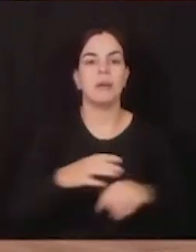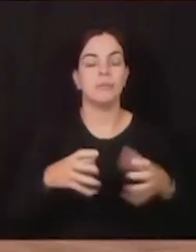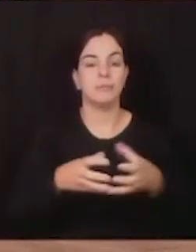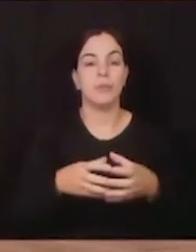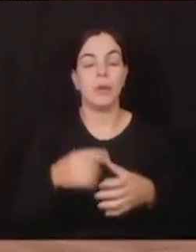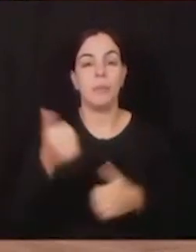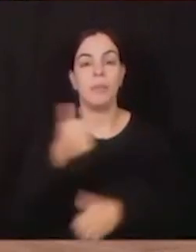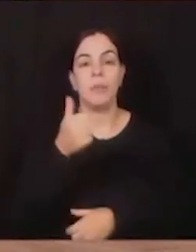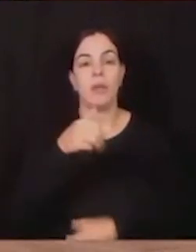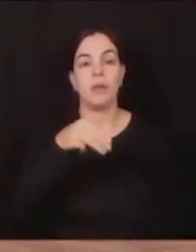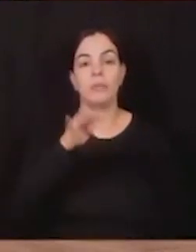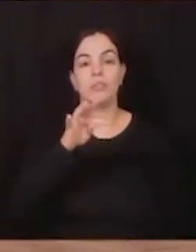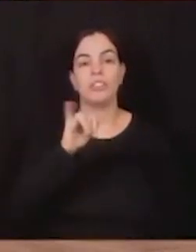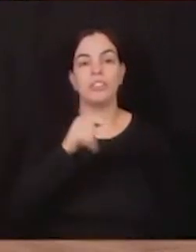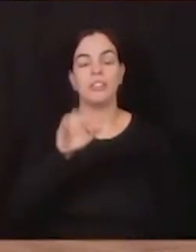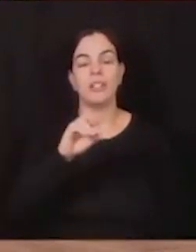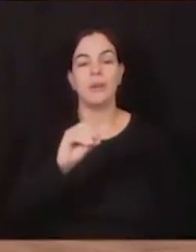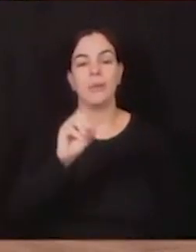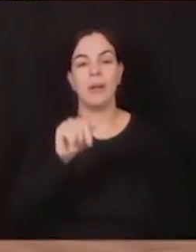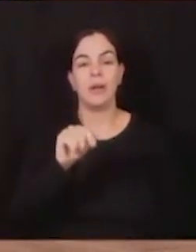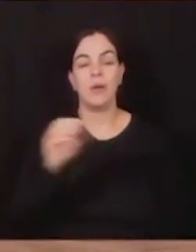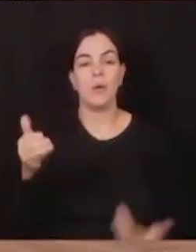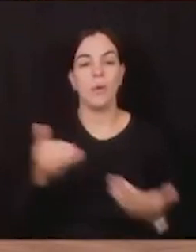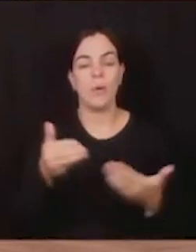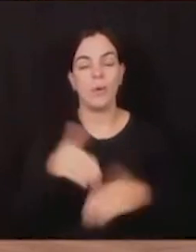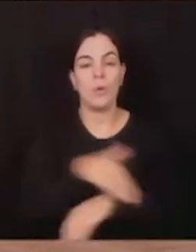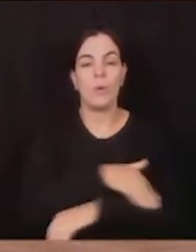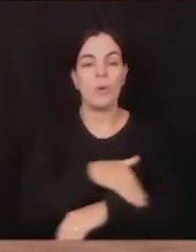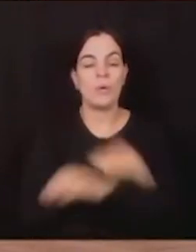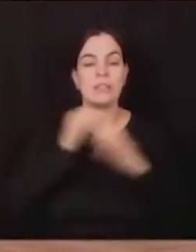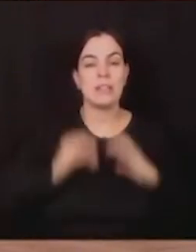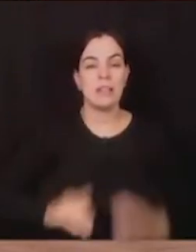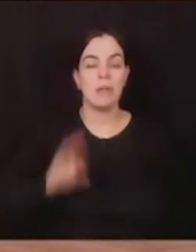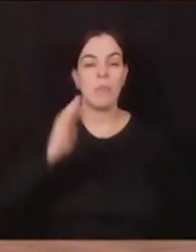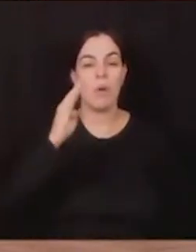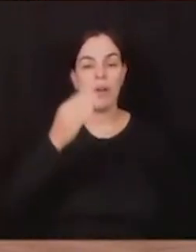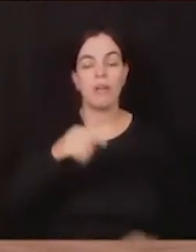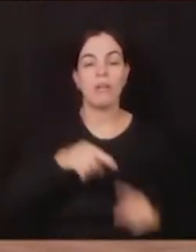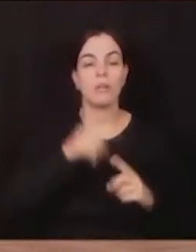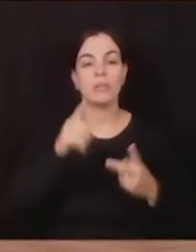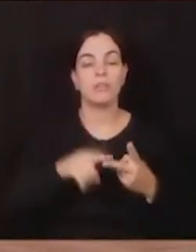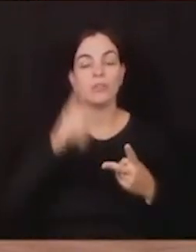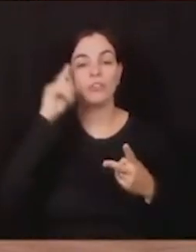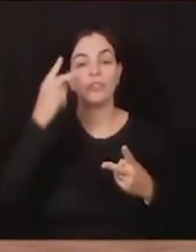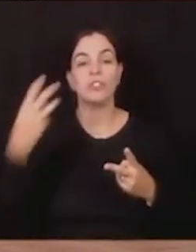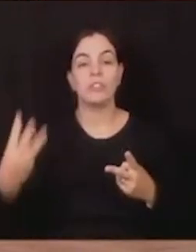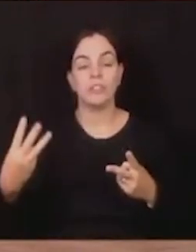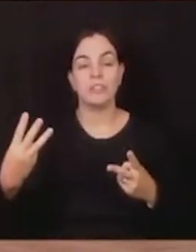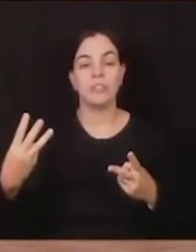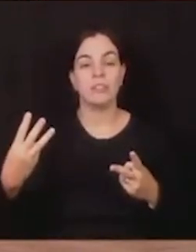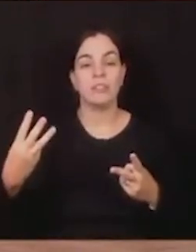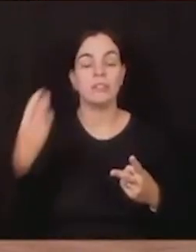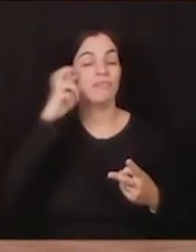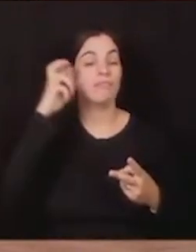é hoje, dia 21, na Rua da Cidadania do Boqueirão, e o segundo mutirão, dia 23, na